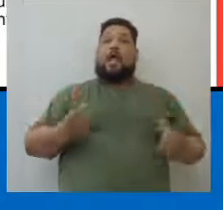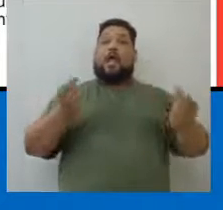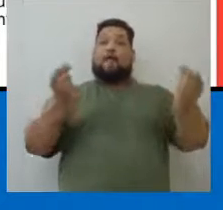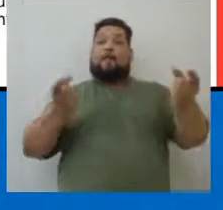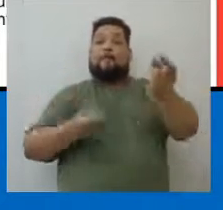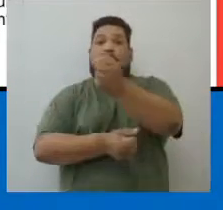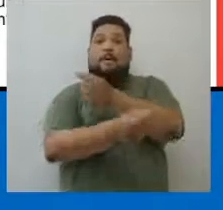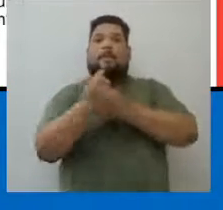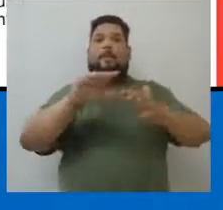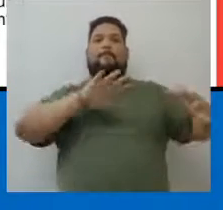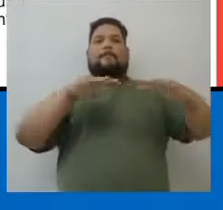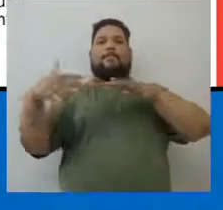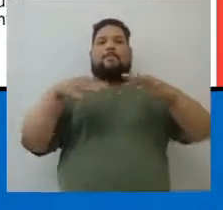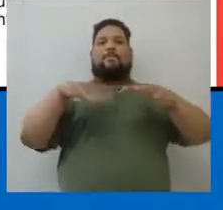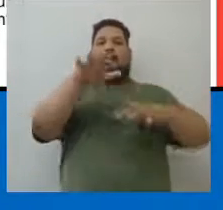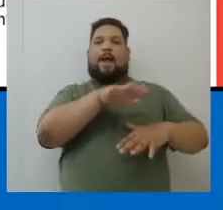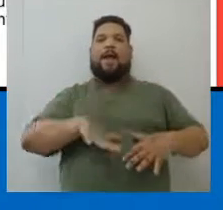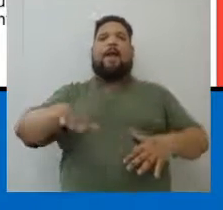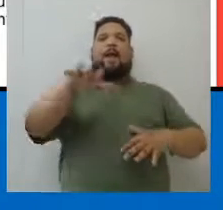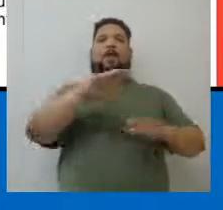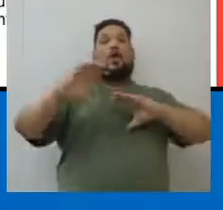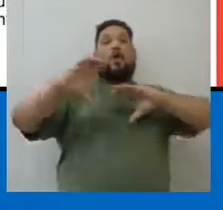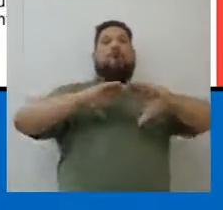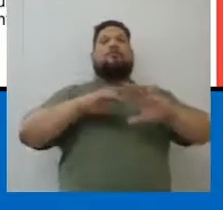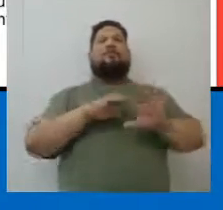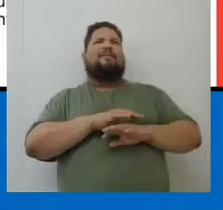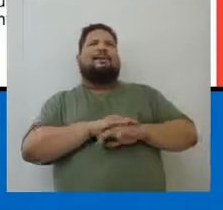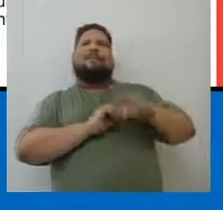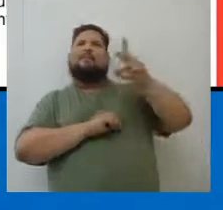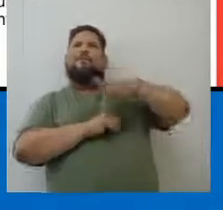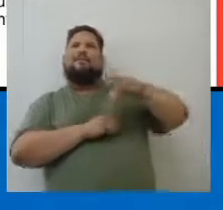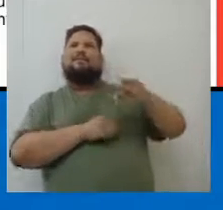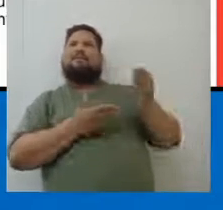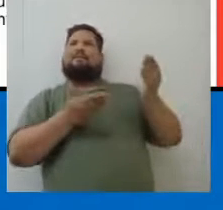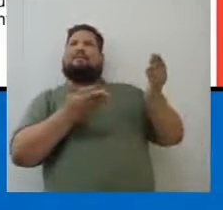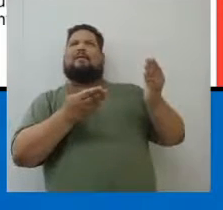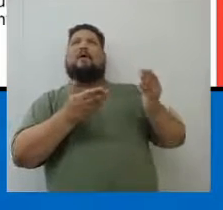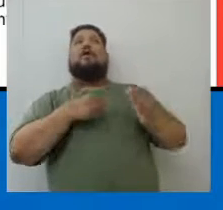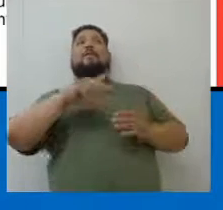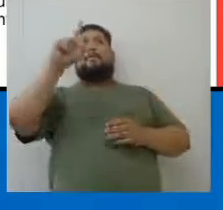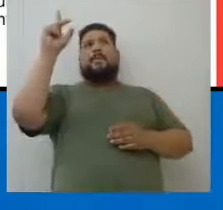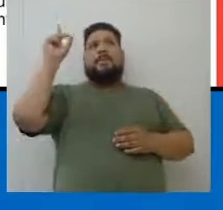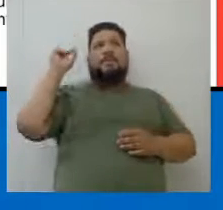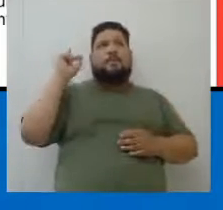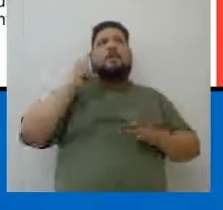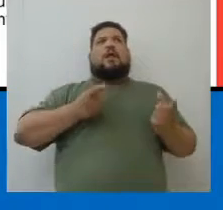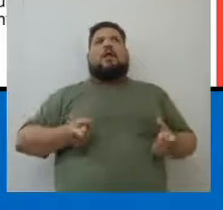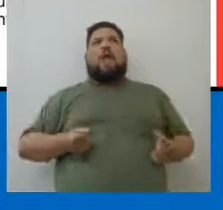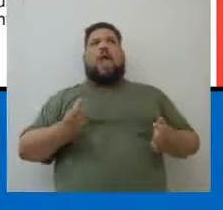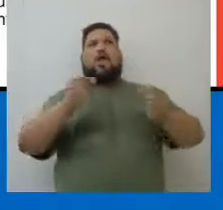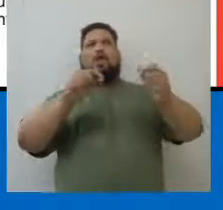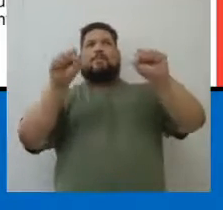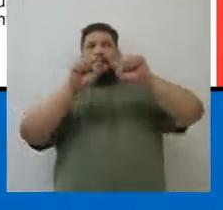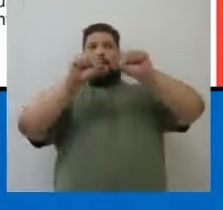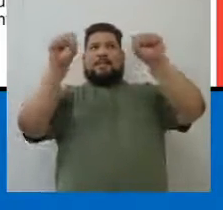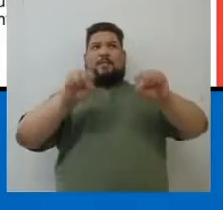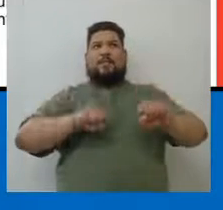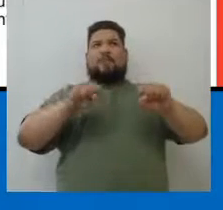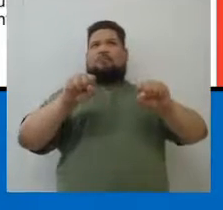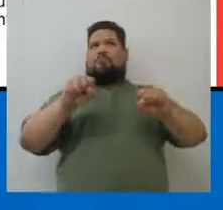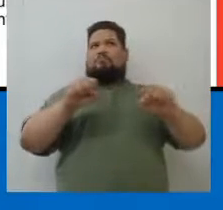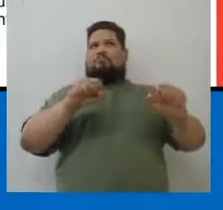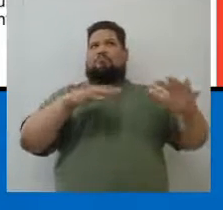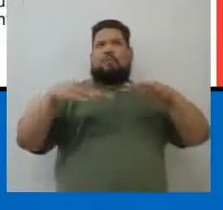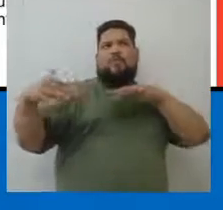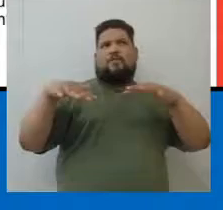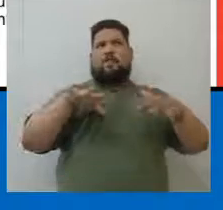agora esses meios de comunicação. Professor, então quer dizer que antigamente as economias não movimentavam esse sistema de informação, não?